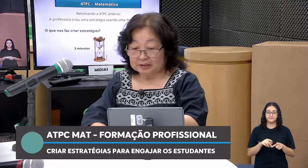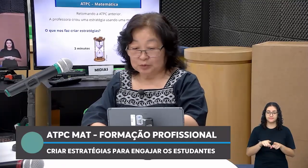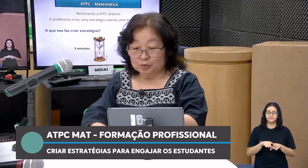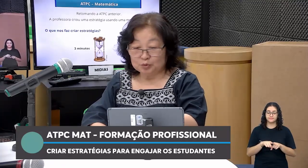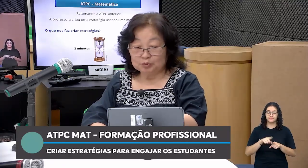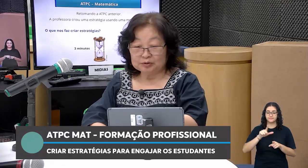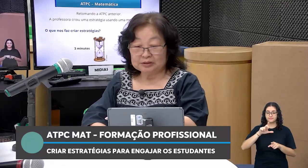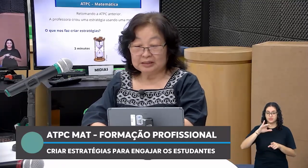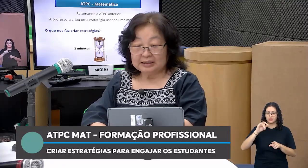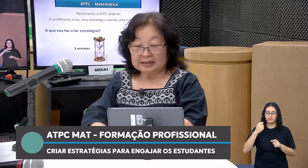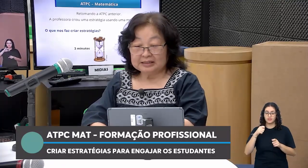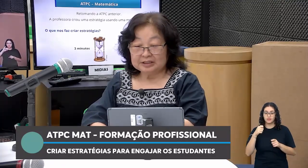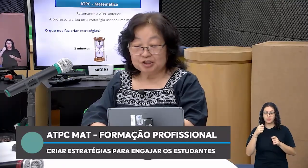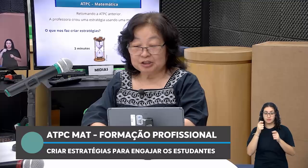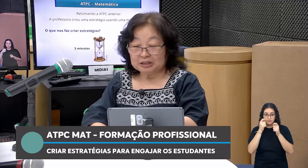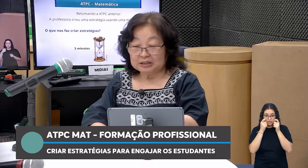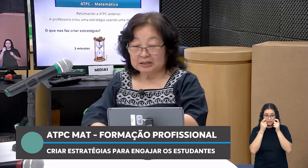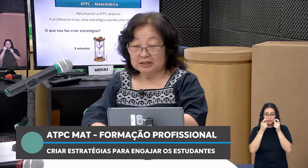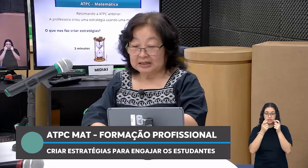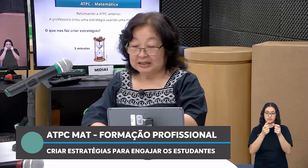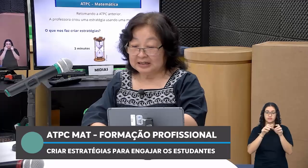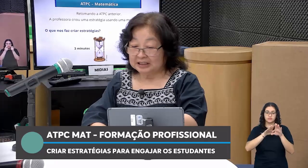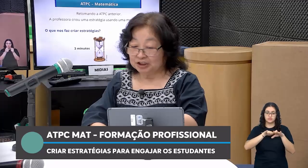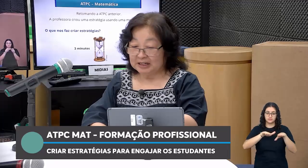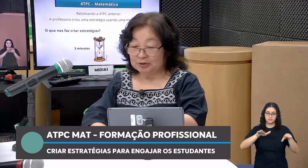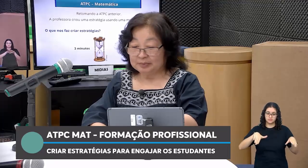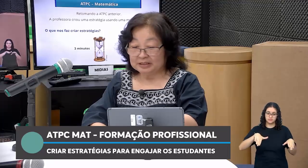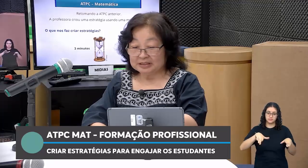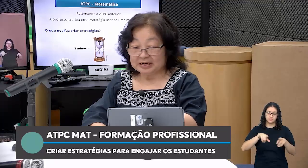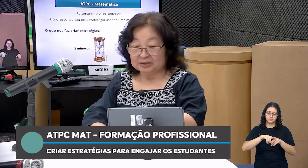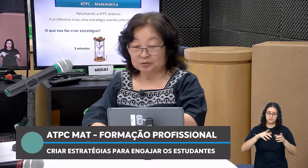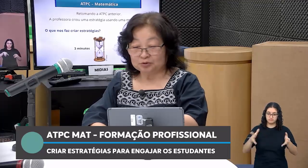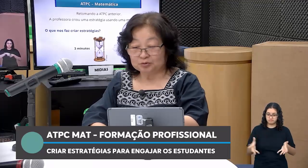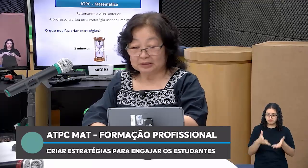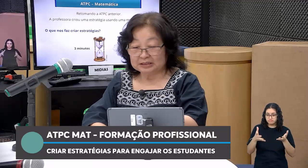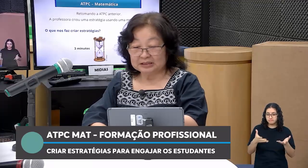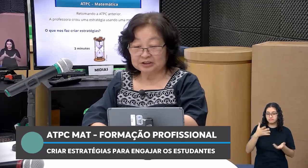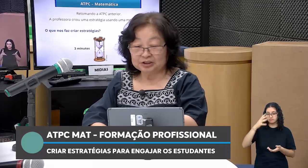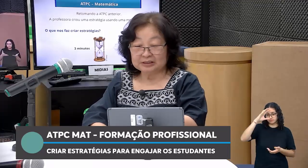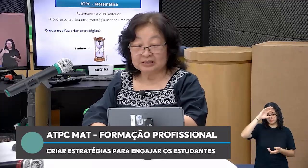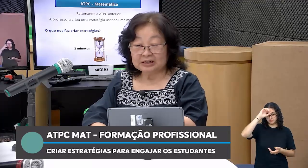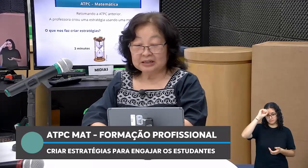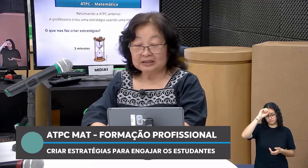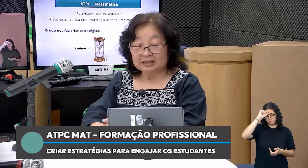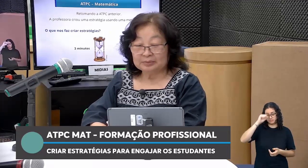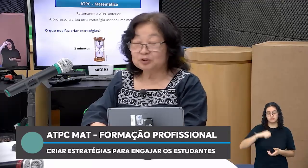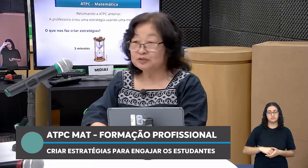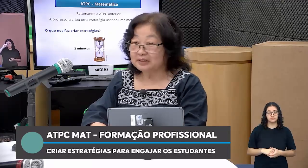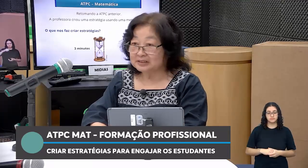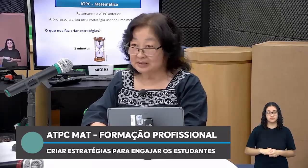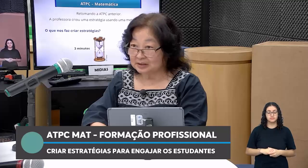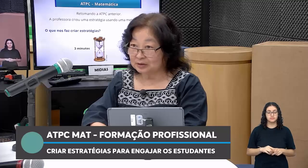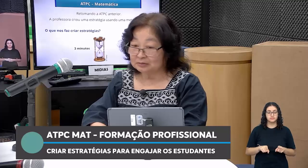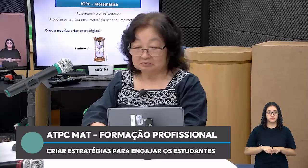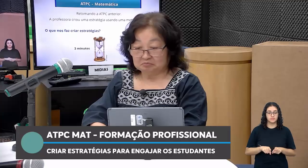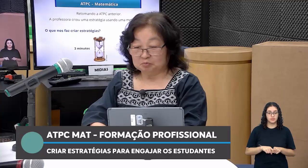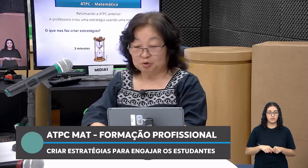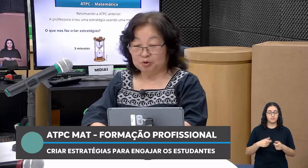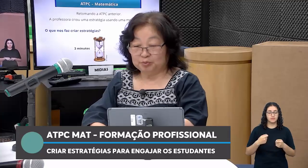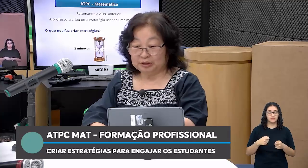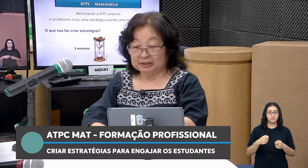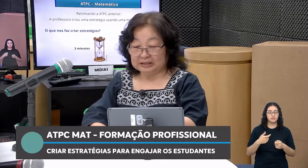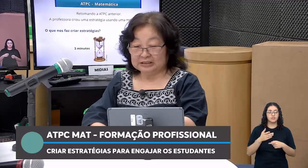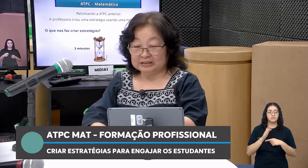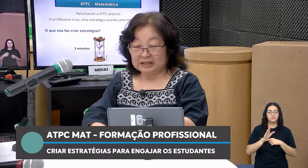observar os alunos, a Cristiane engajar o aprendizado do estudante, né? Ter a motivação, Sim.